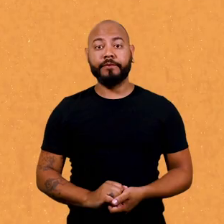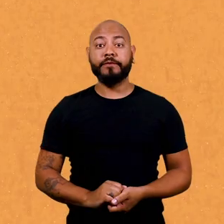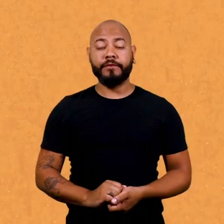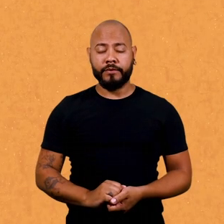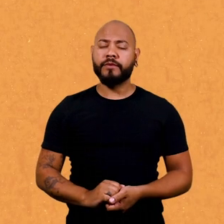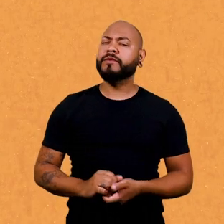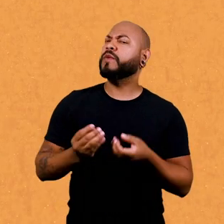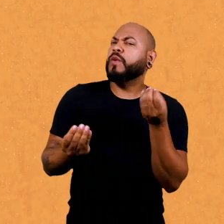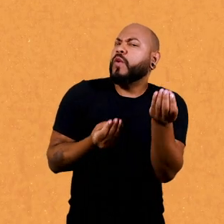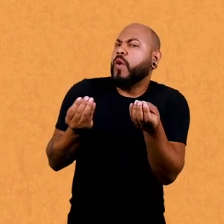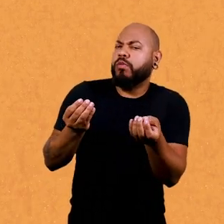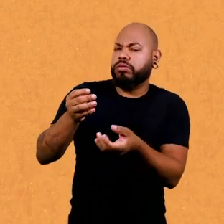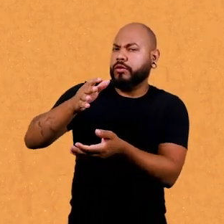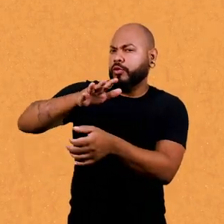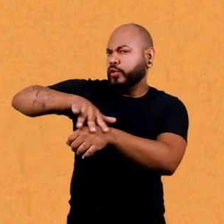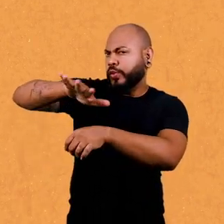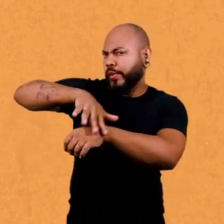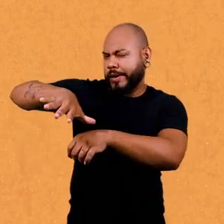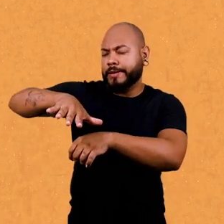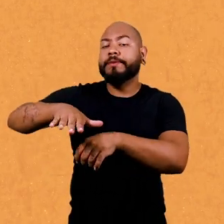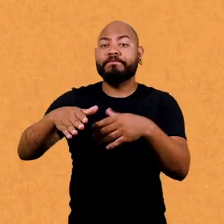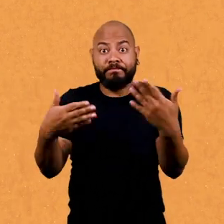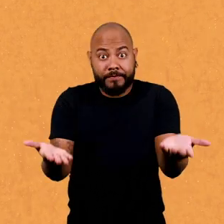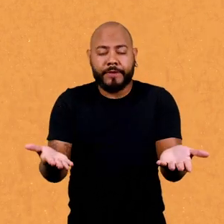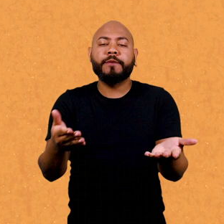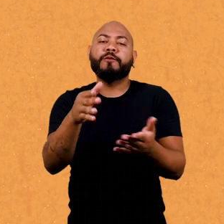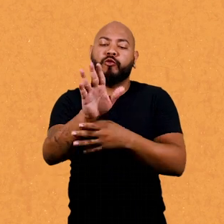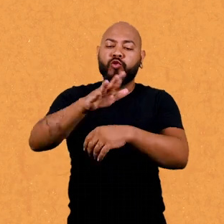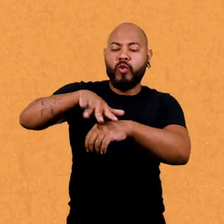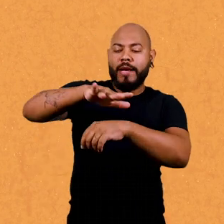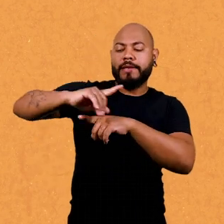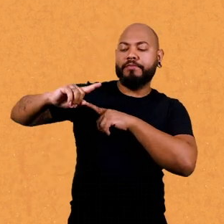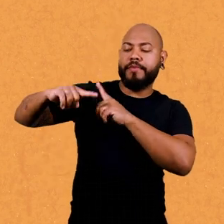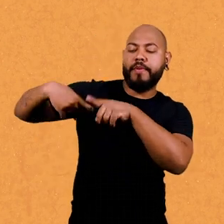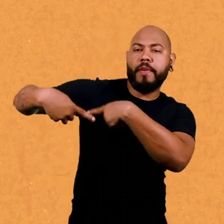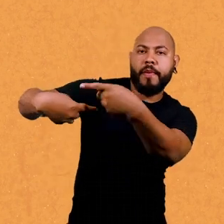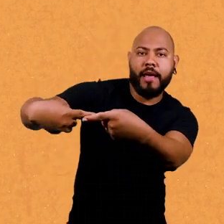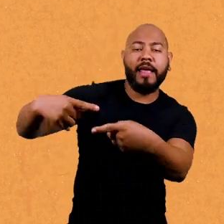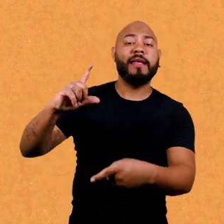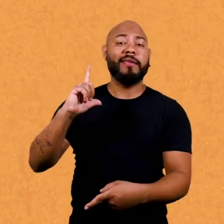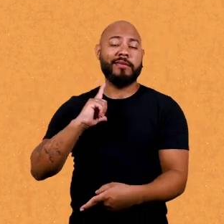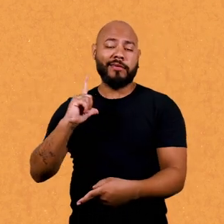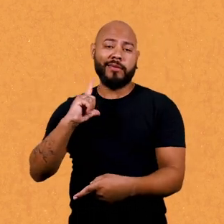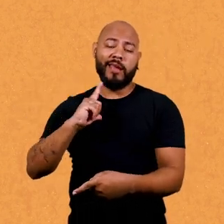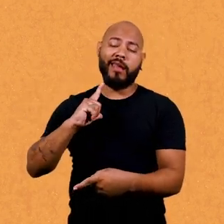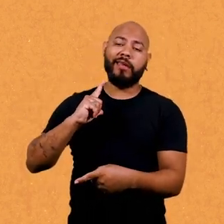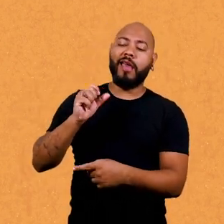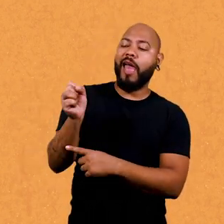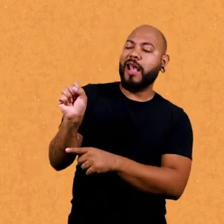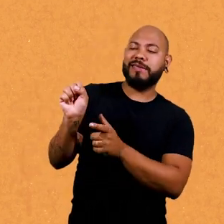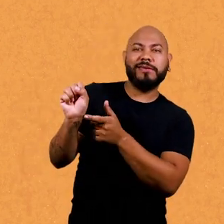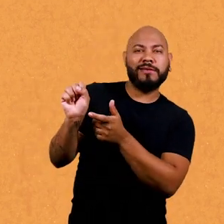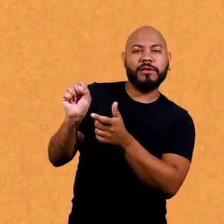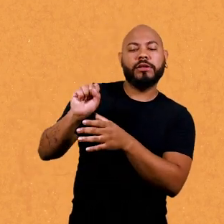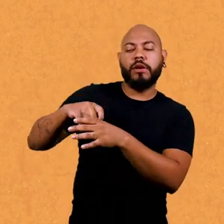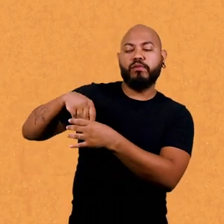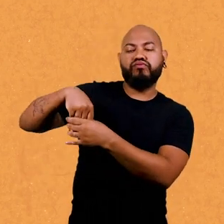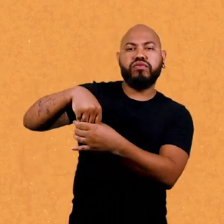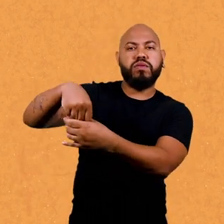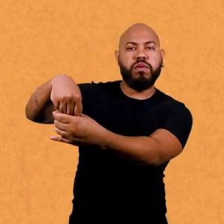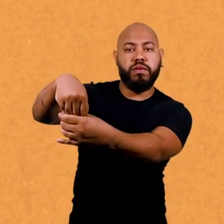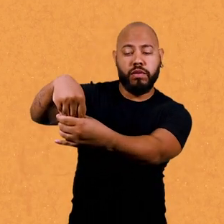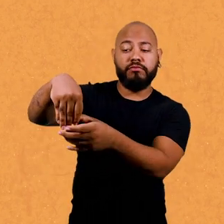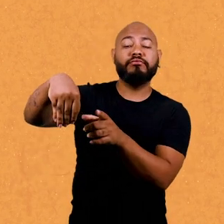doença falciforme é uma doença genética. Ela é decorrente da presença da hemoglobina S, que